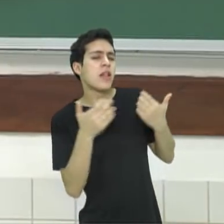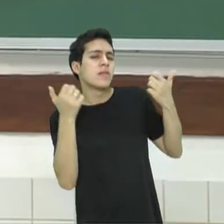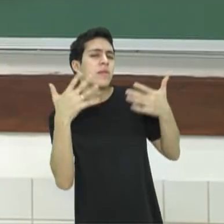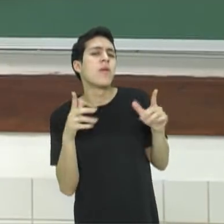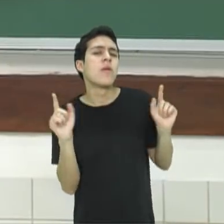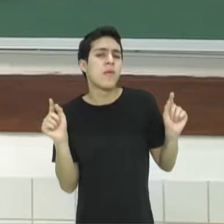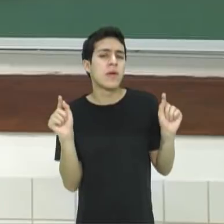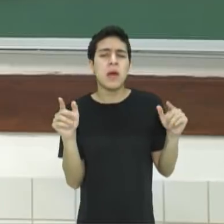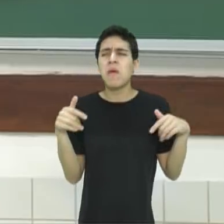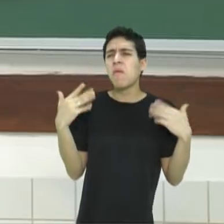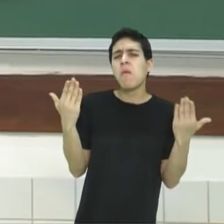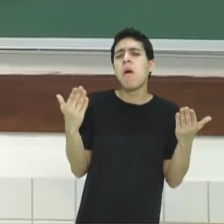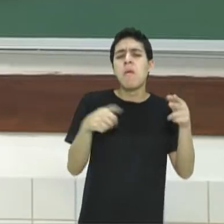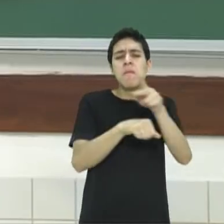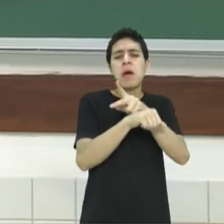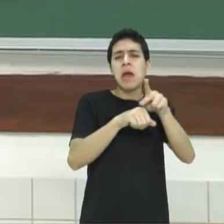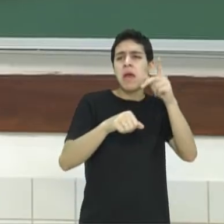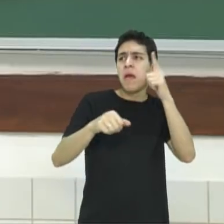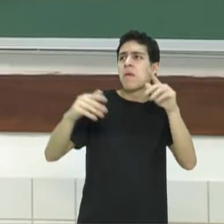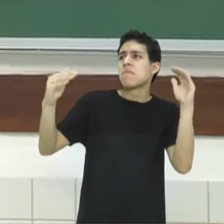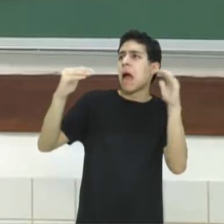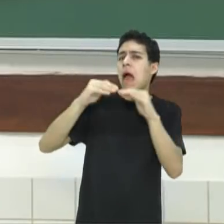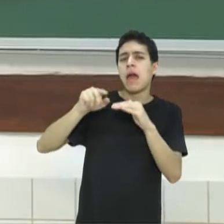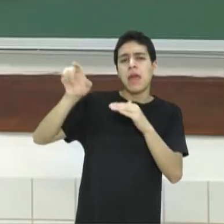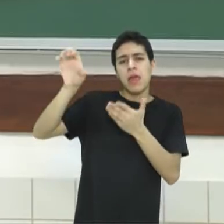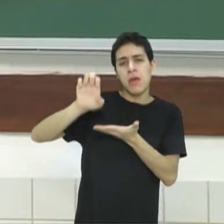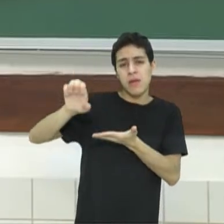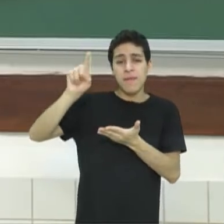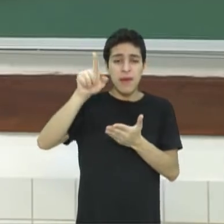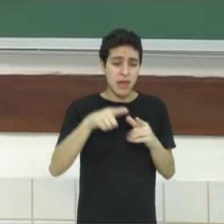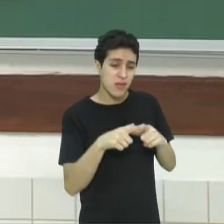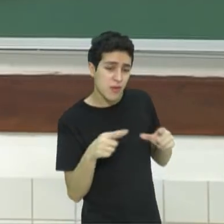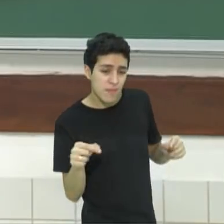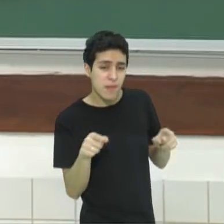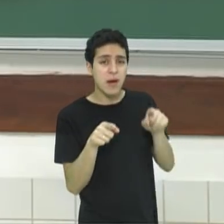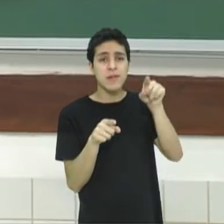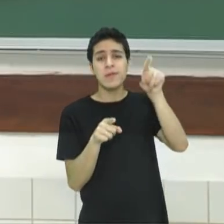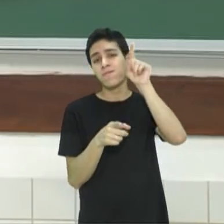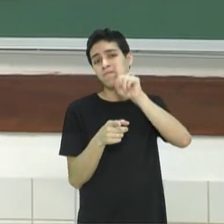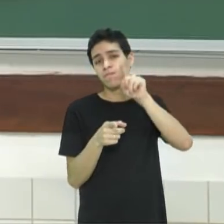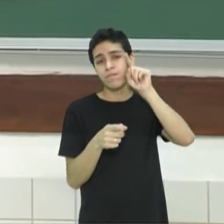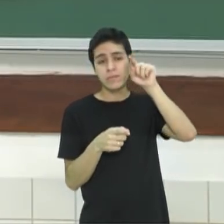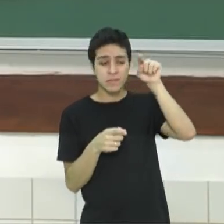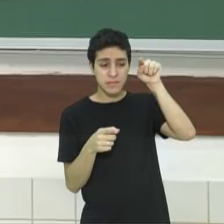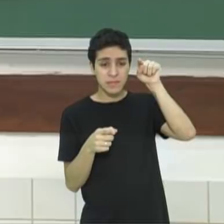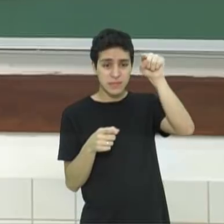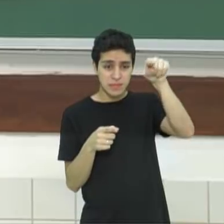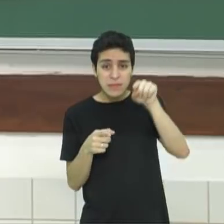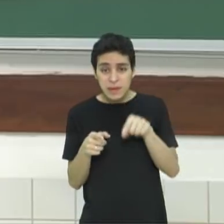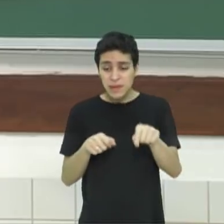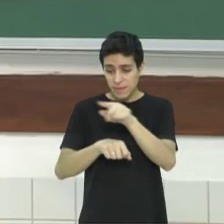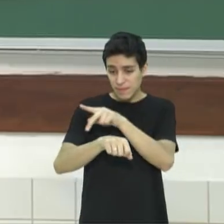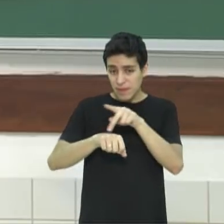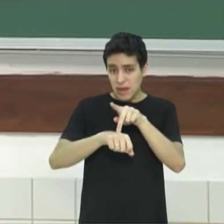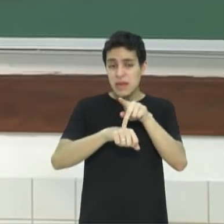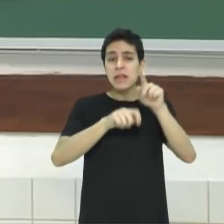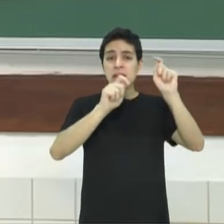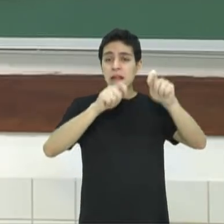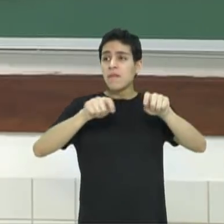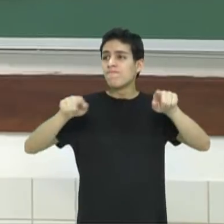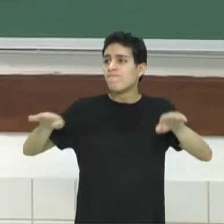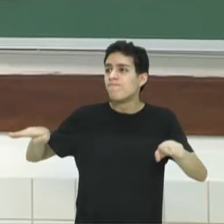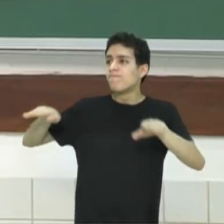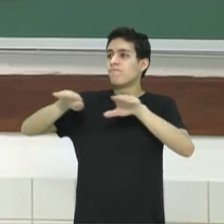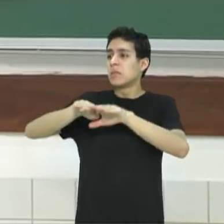foram Japão e Estados Unidos, né, que chegaram nesse patamar de desenvolvimento industrial e econômico como a